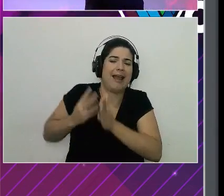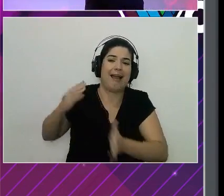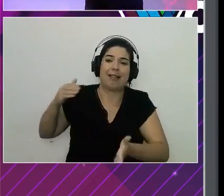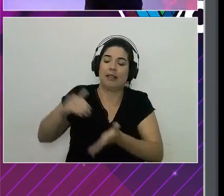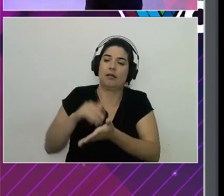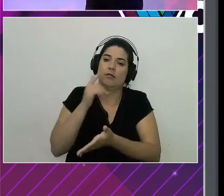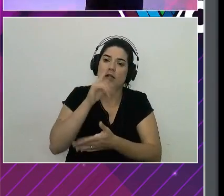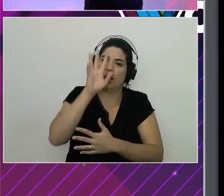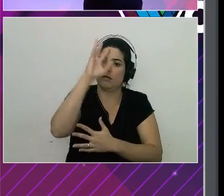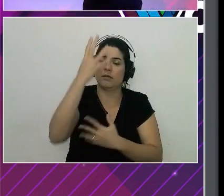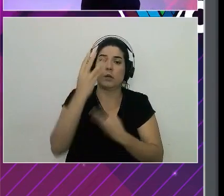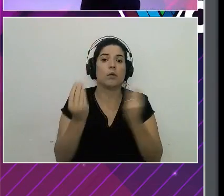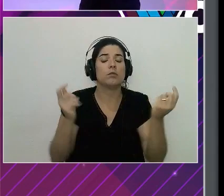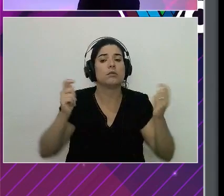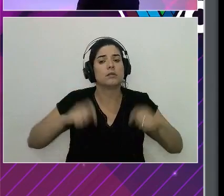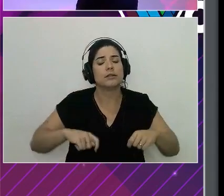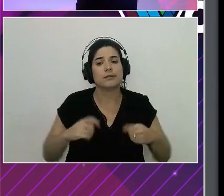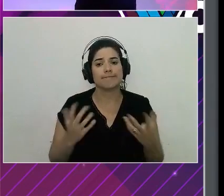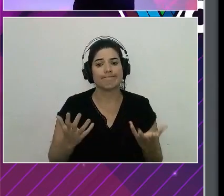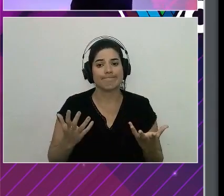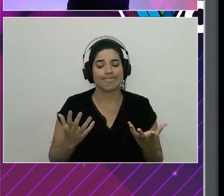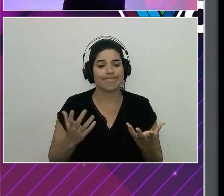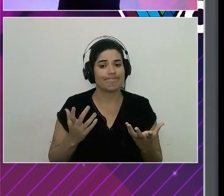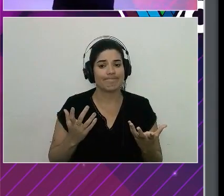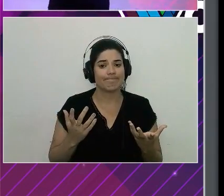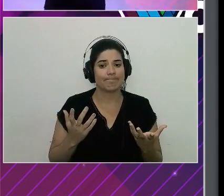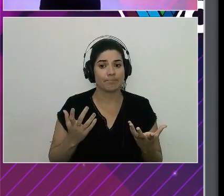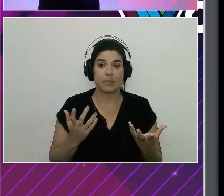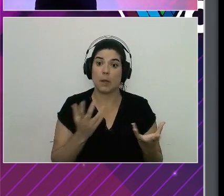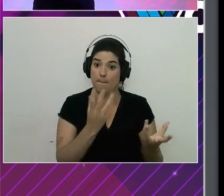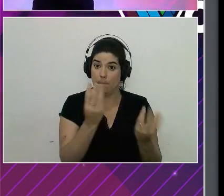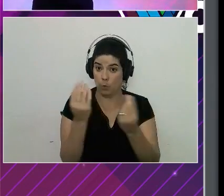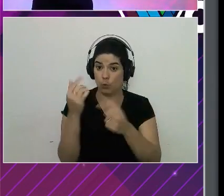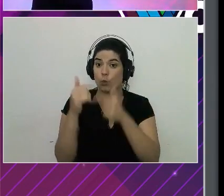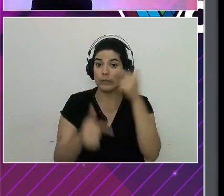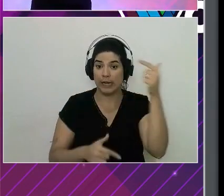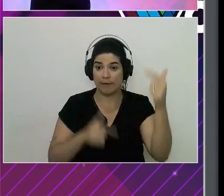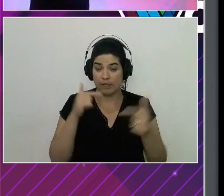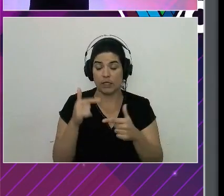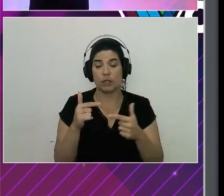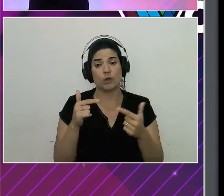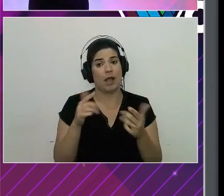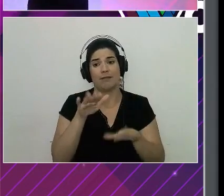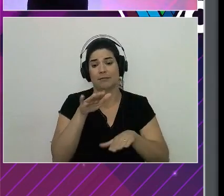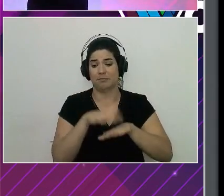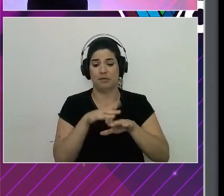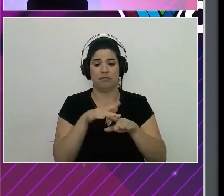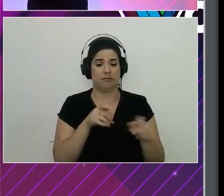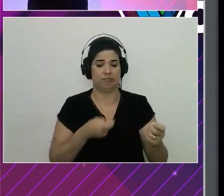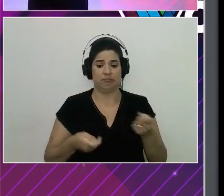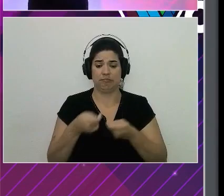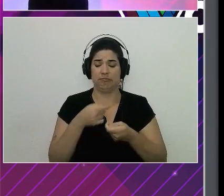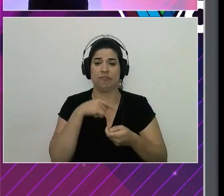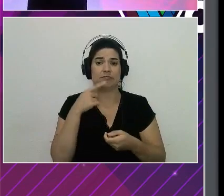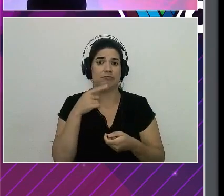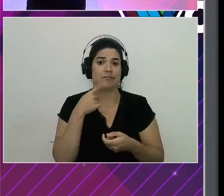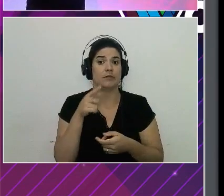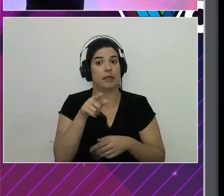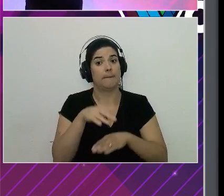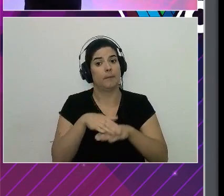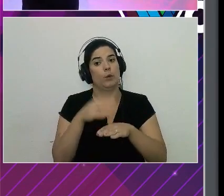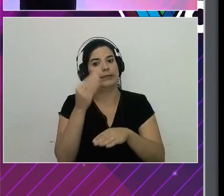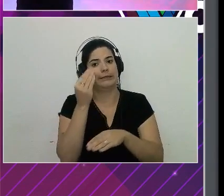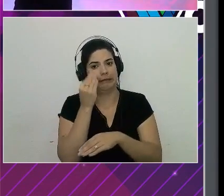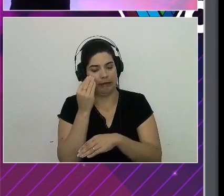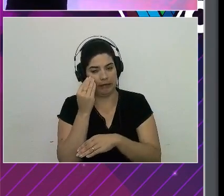E tem a questão de que muitos serviços eles estão fora do seu domínio. Você tem que testar o que você pode